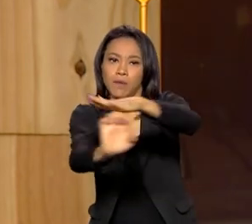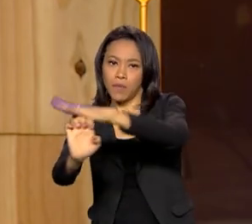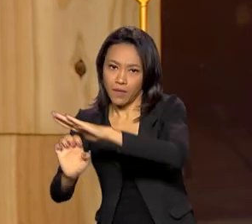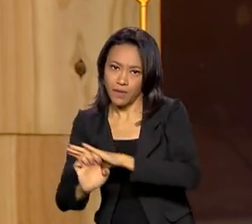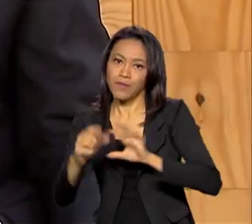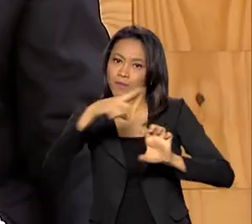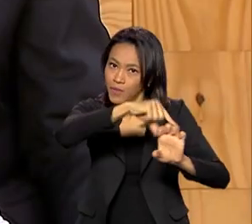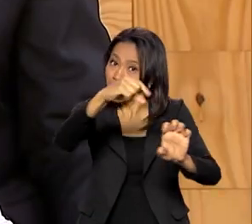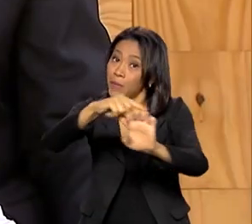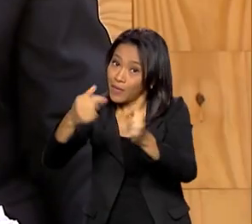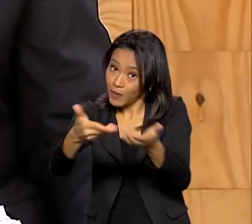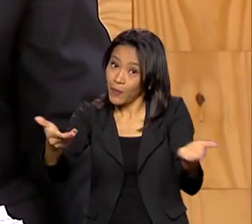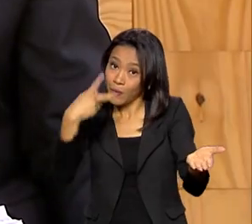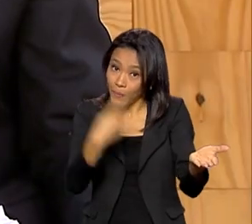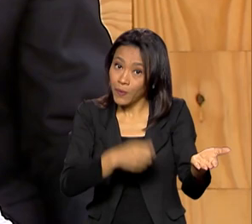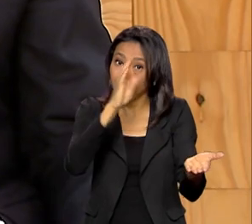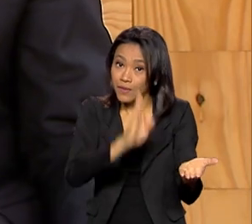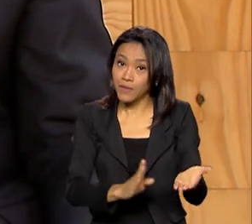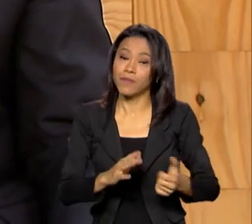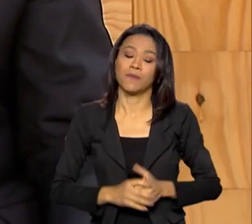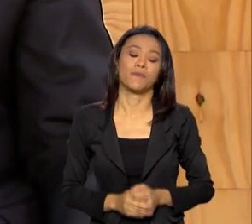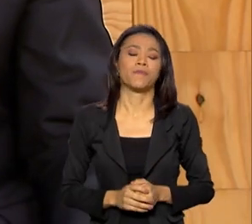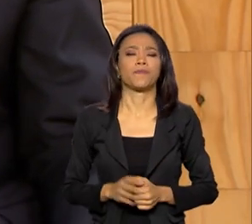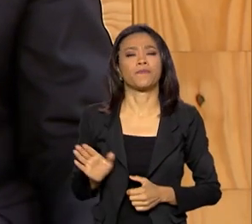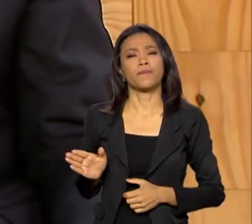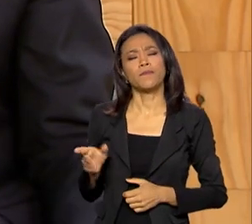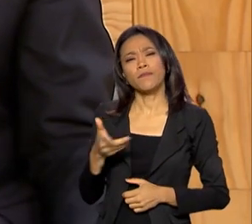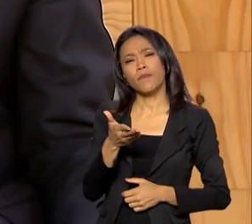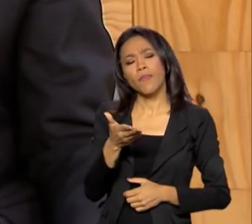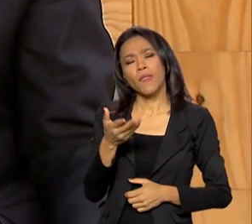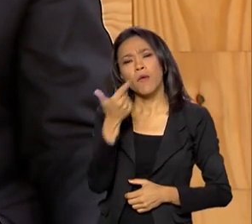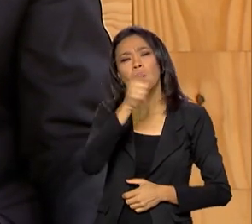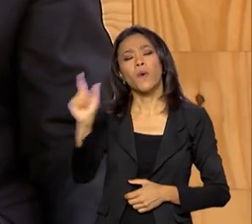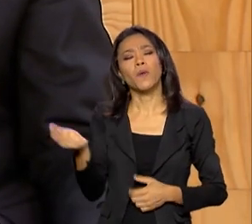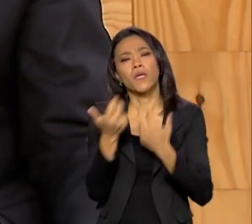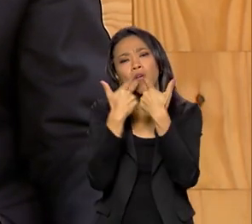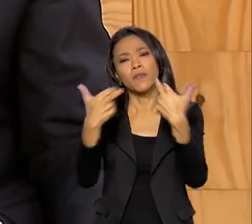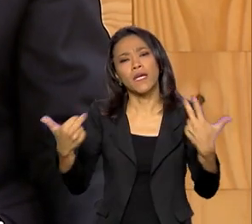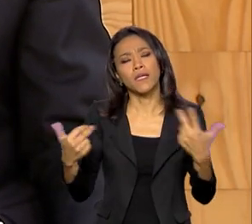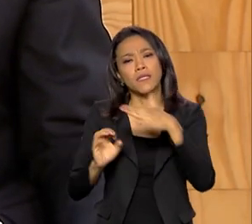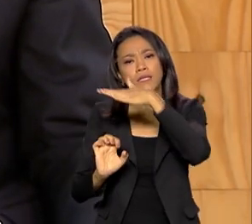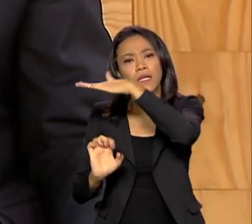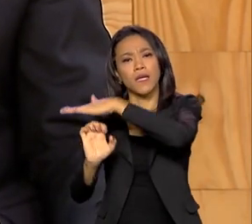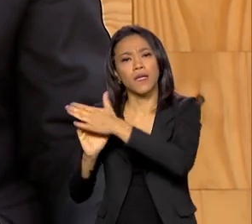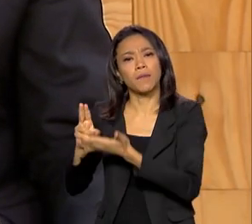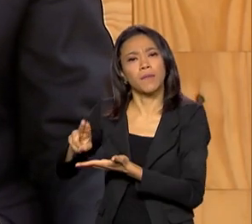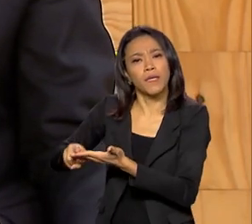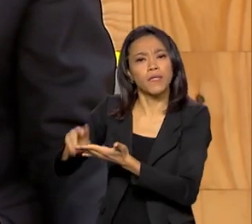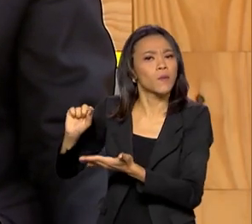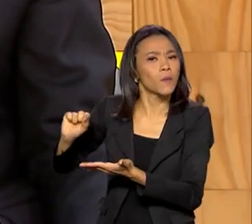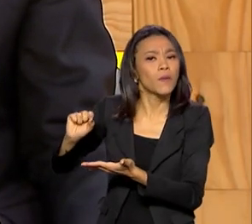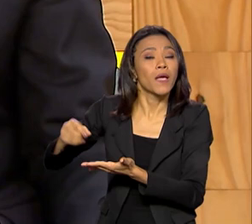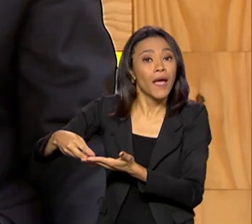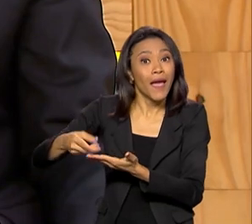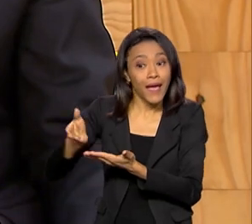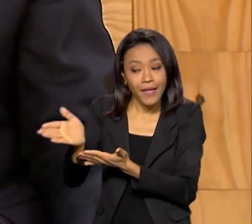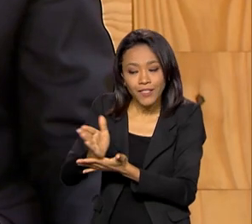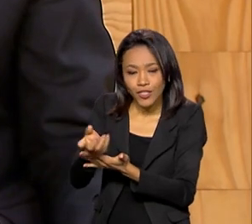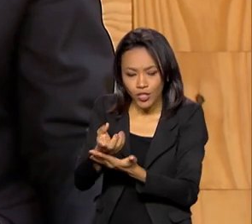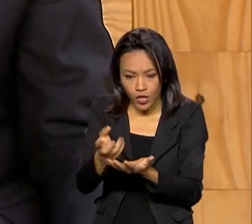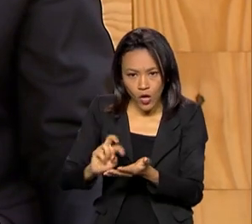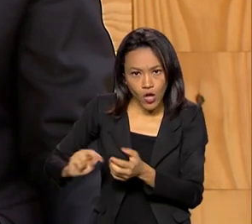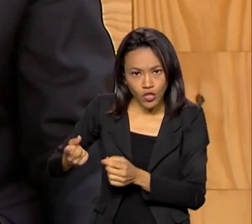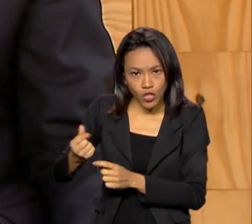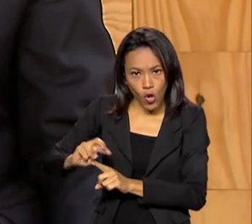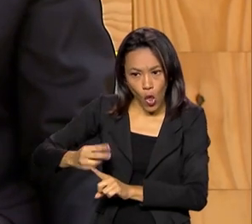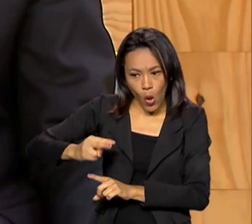nacional. E uma outra novidade da empresa é a distribuição dos lucros com